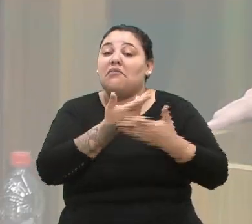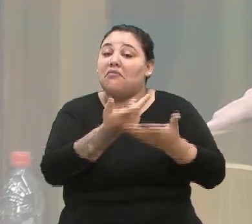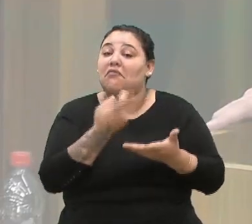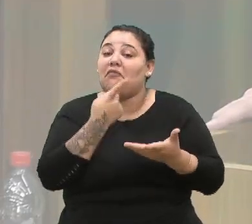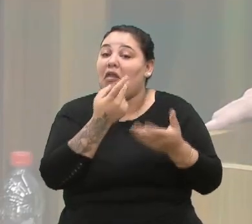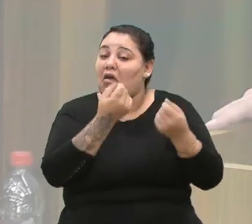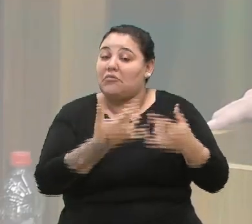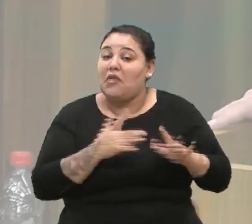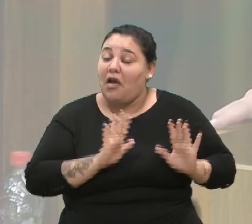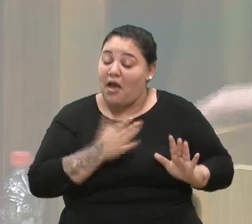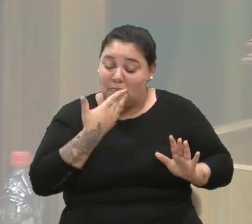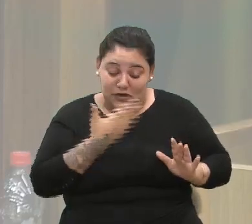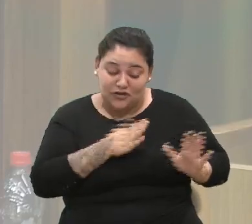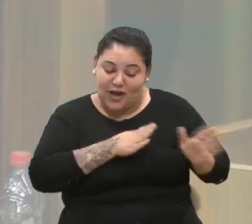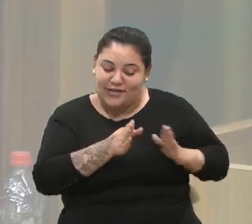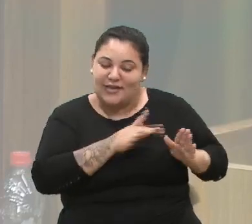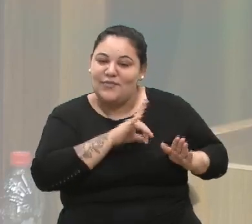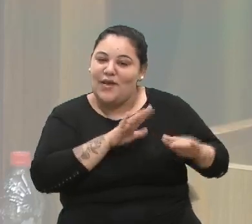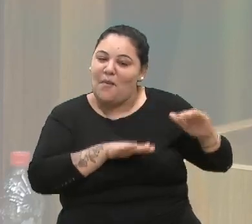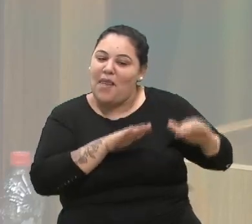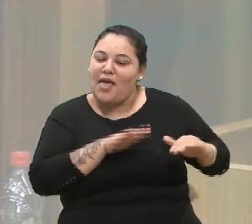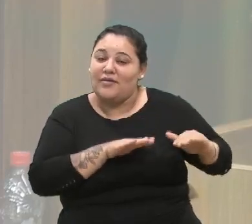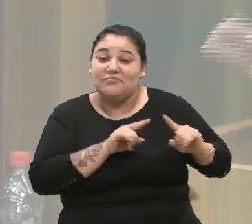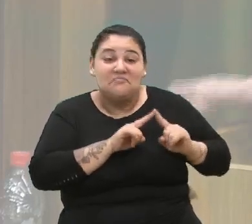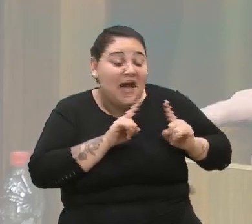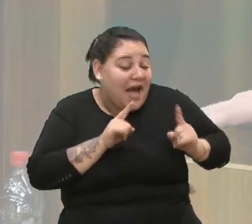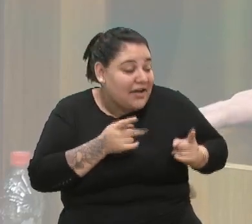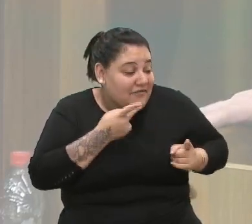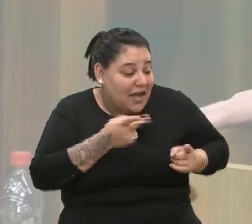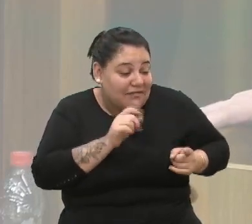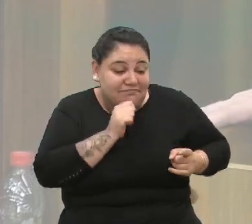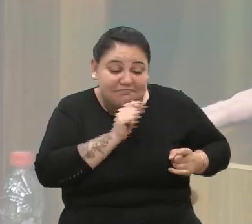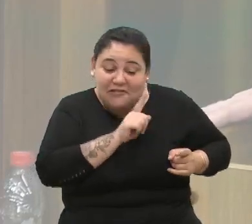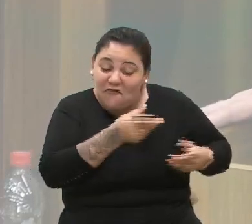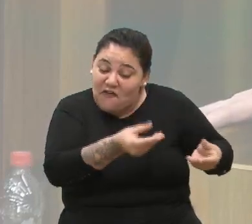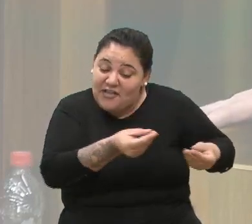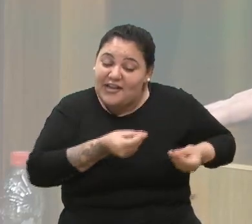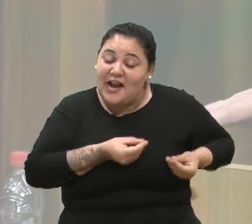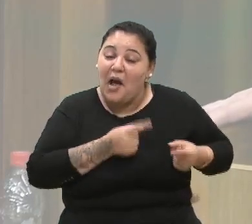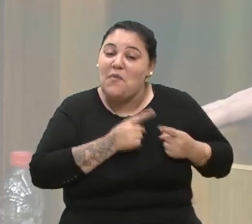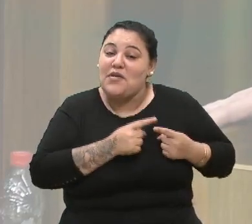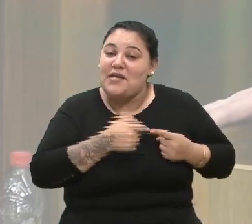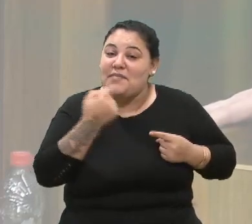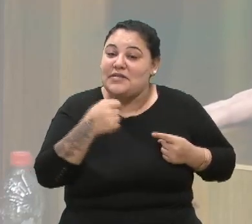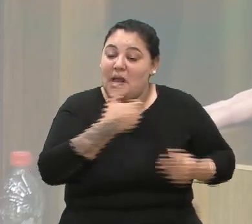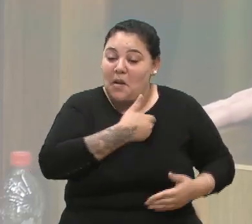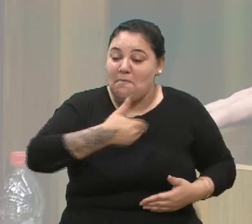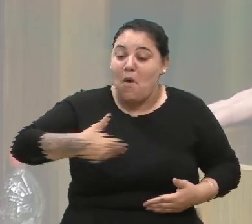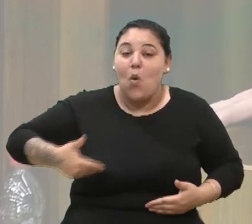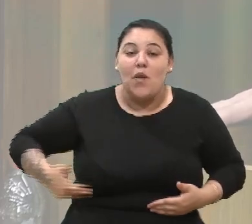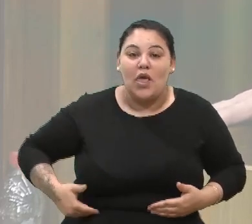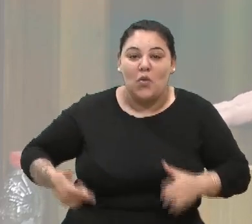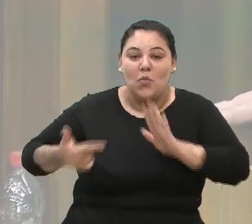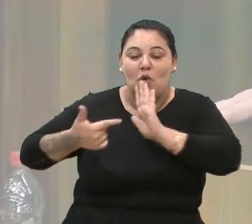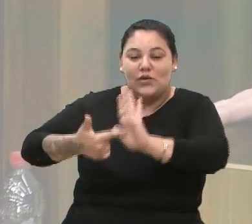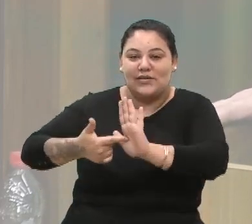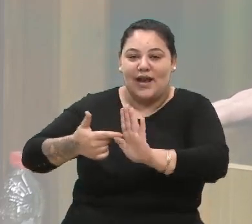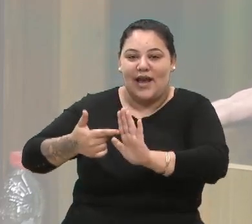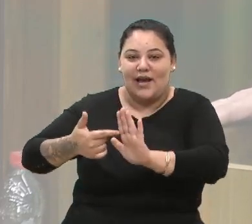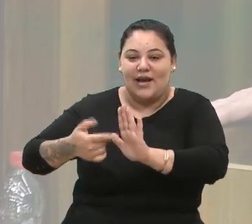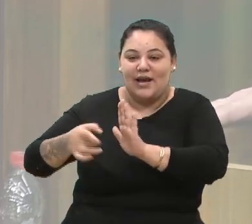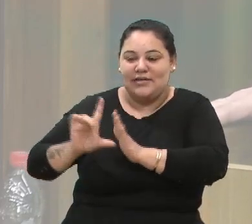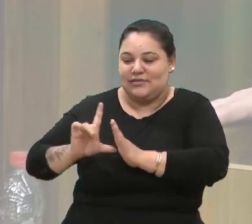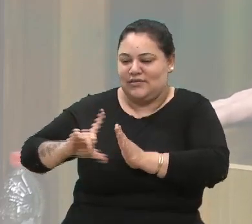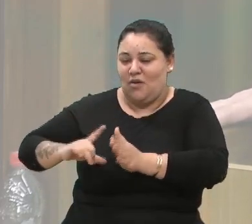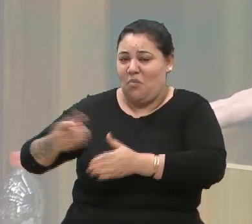pedimos acesso aos balanços, alegaram que ainda não vão entregar para nós, porque tem que ser publicados antes. Então, a gente não tem números nenhum